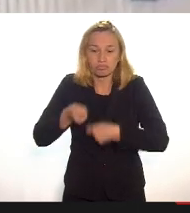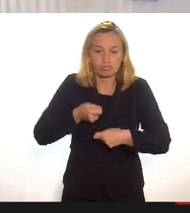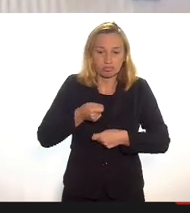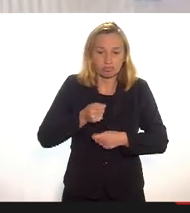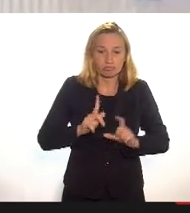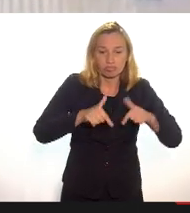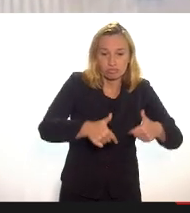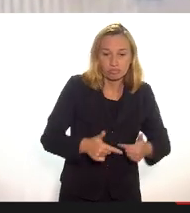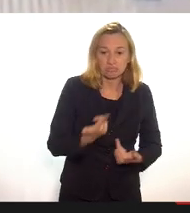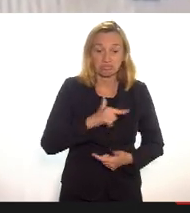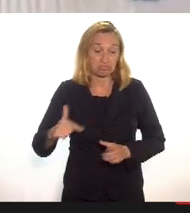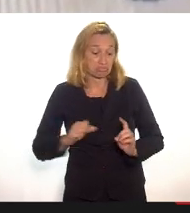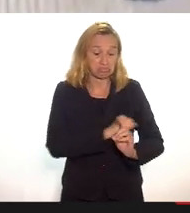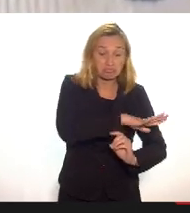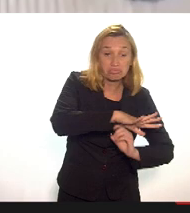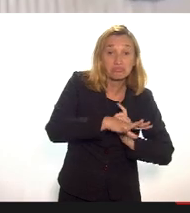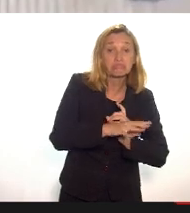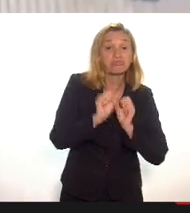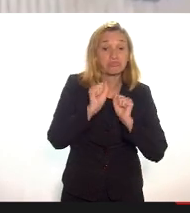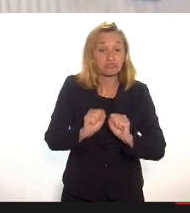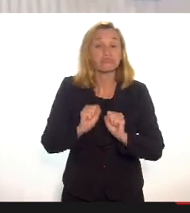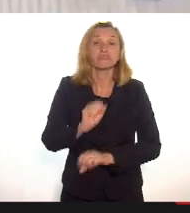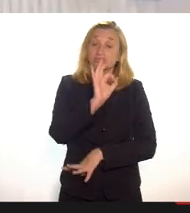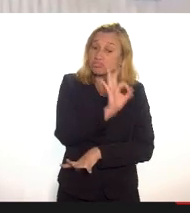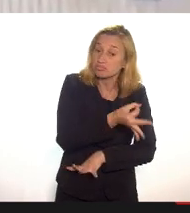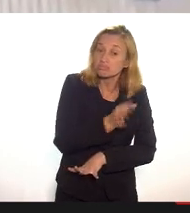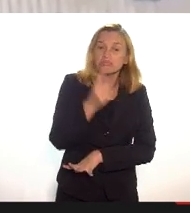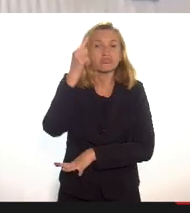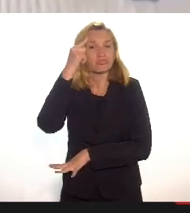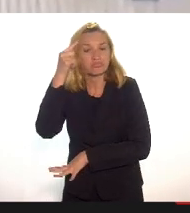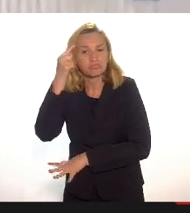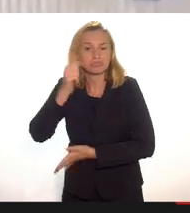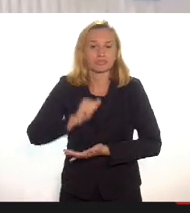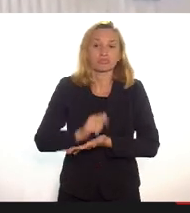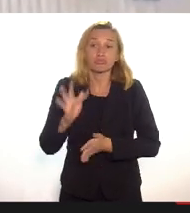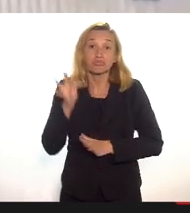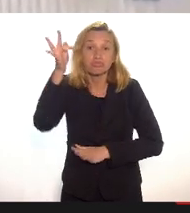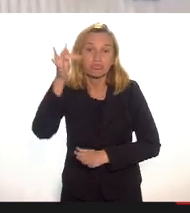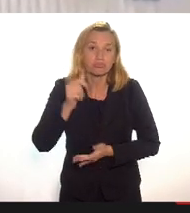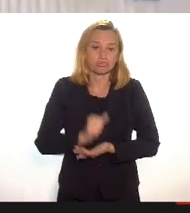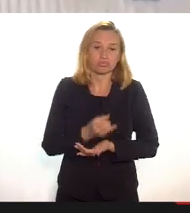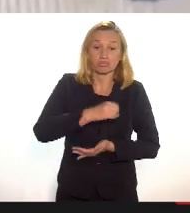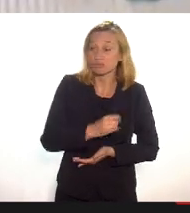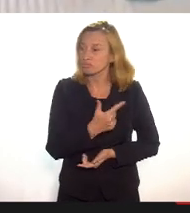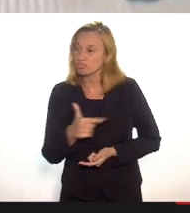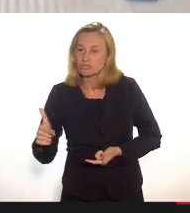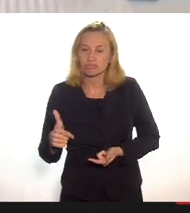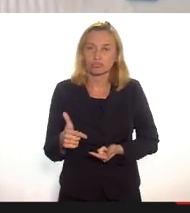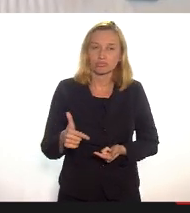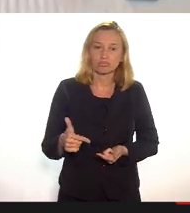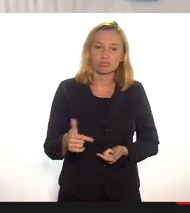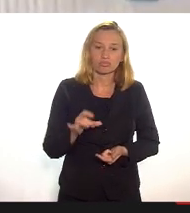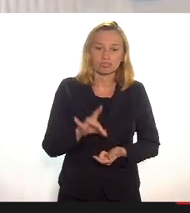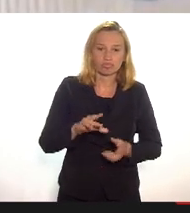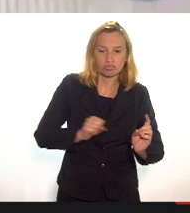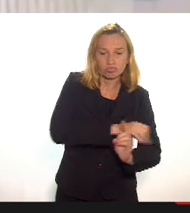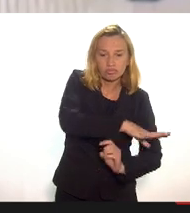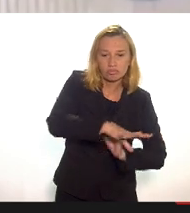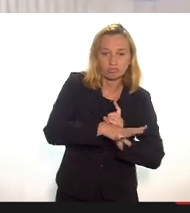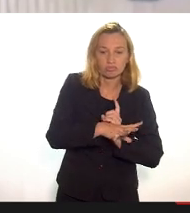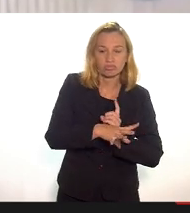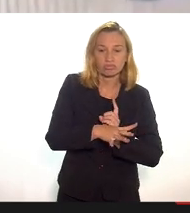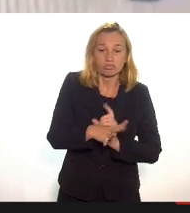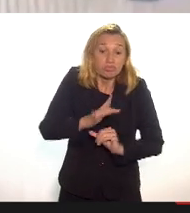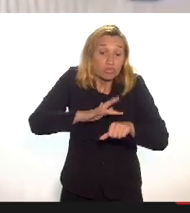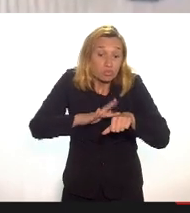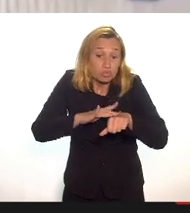tem sociedade que possa, de fato, pensar numa perspectiva de futuro se você não tem, se você tem uma sociedade